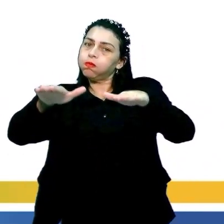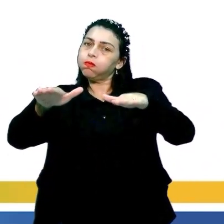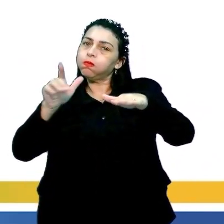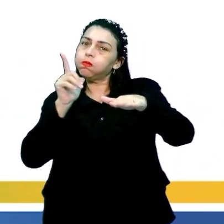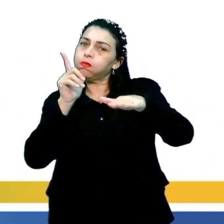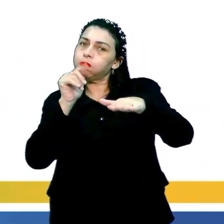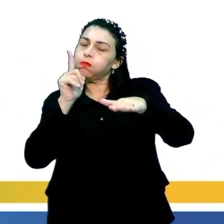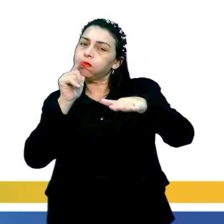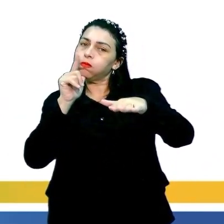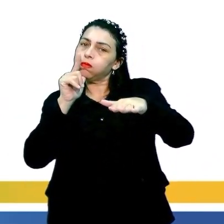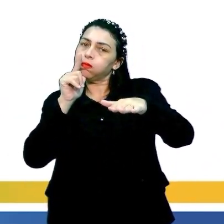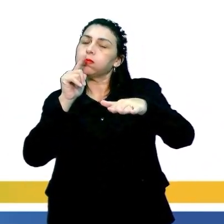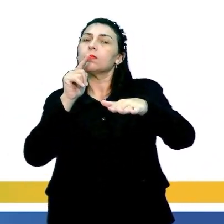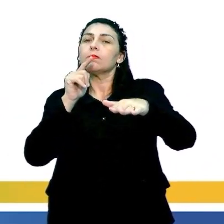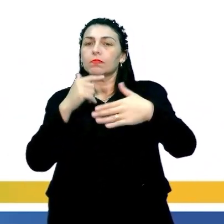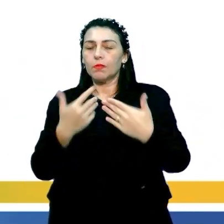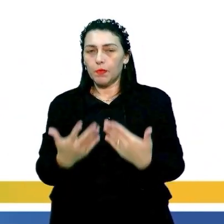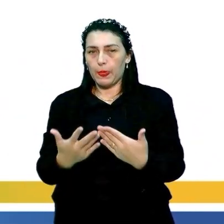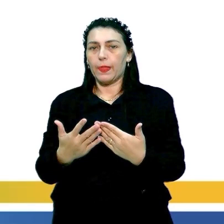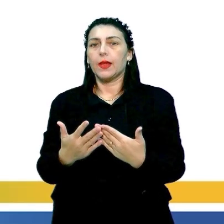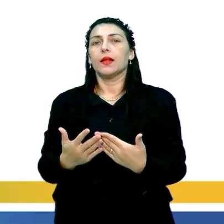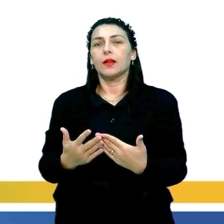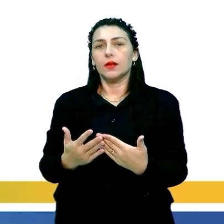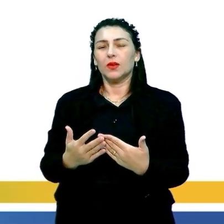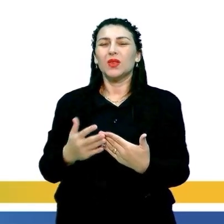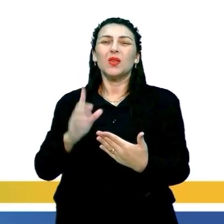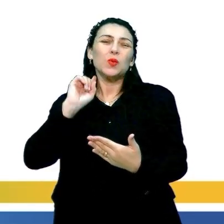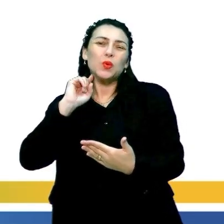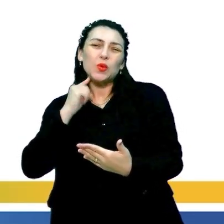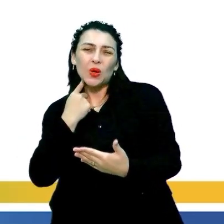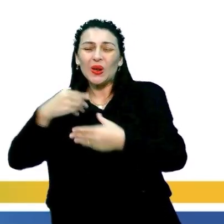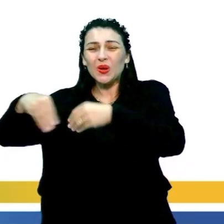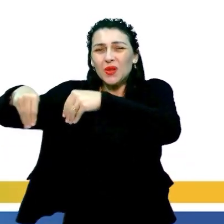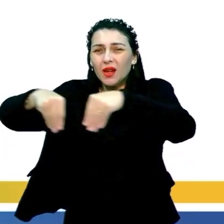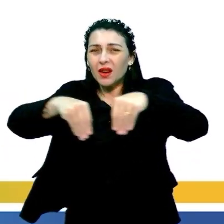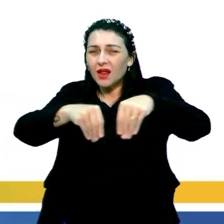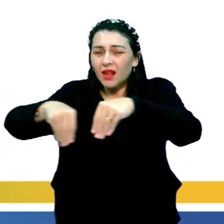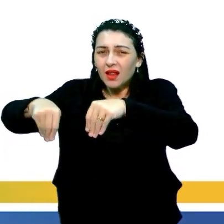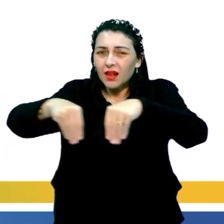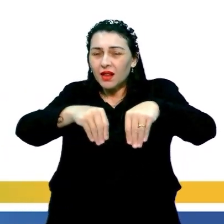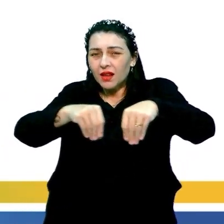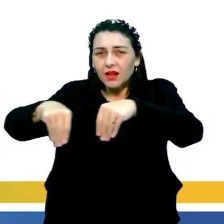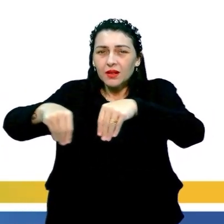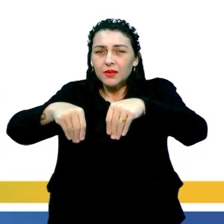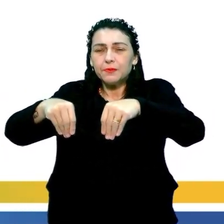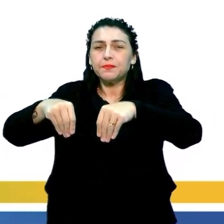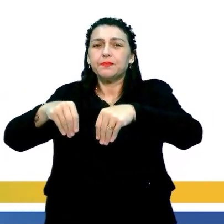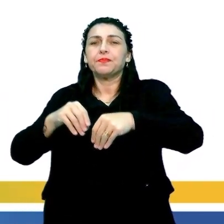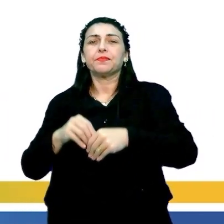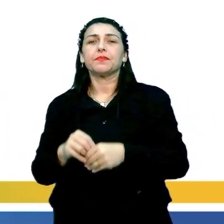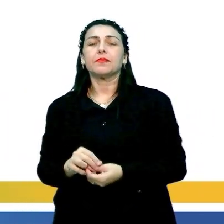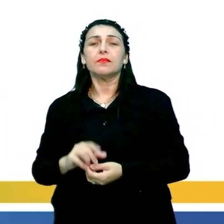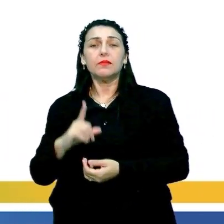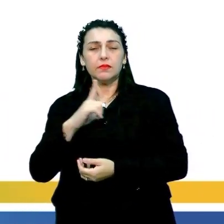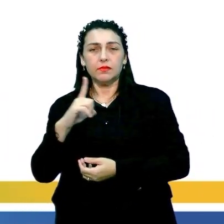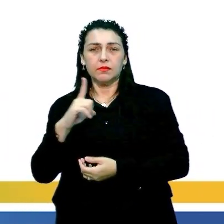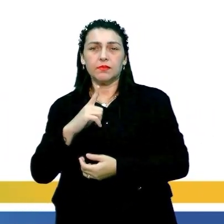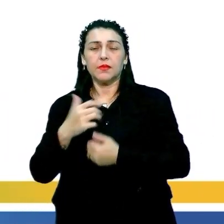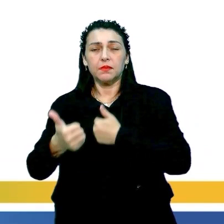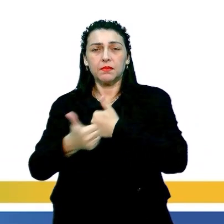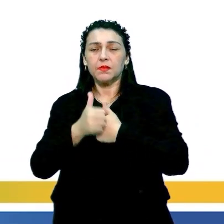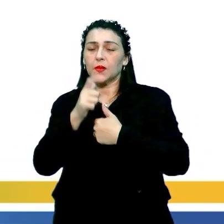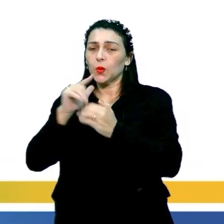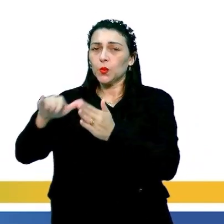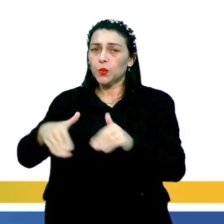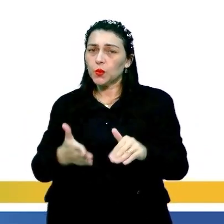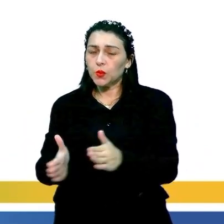nível das águas, né? Enchendo-se de entulhos, de areia, enfim, de tudo aquilo que nós temos às margens, de tudo